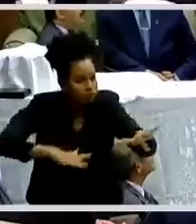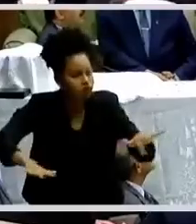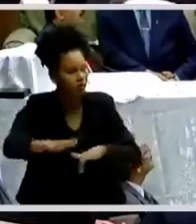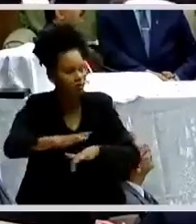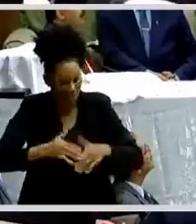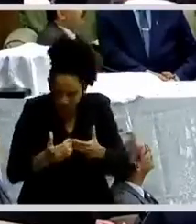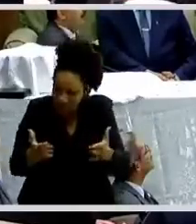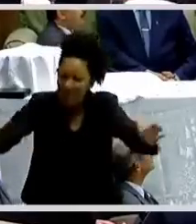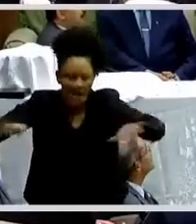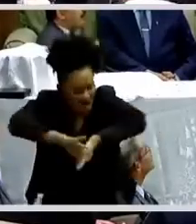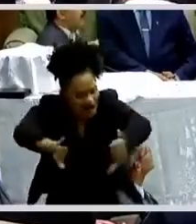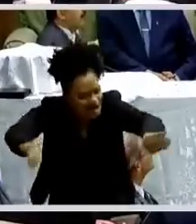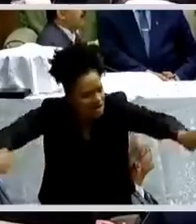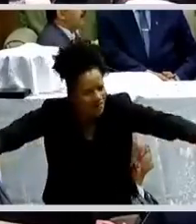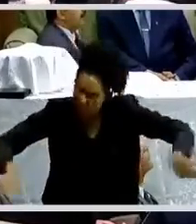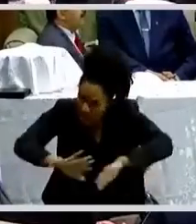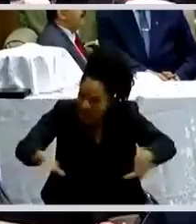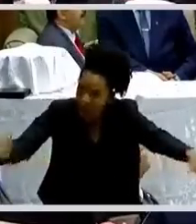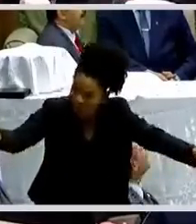ala, abre ala.